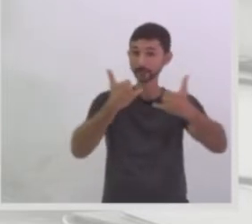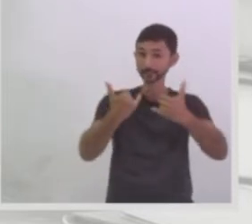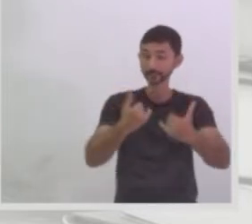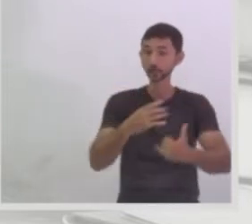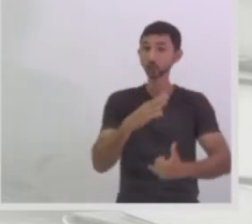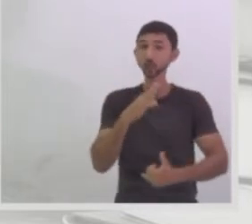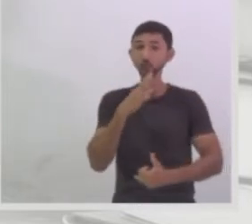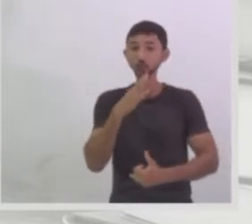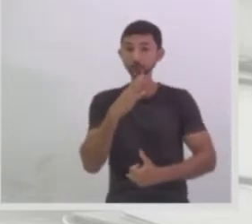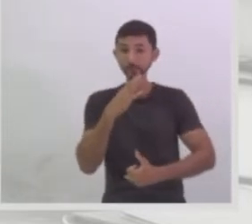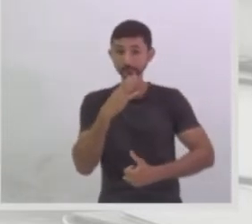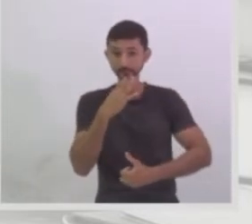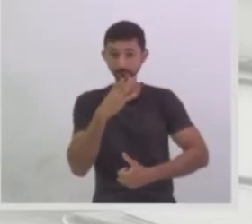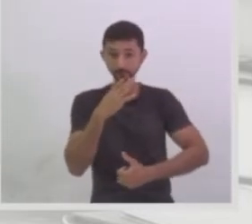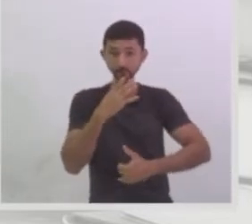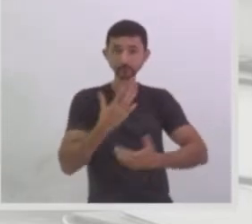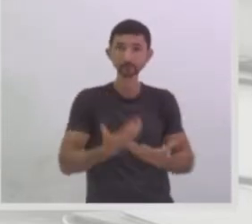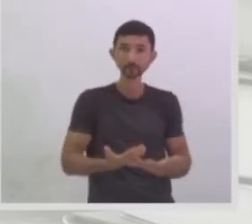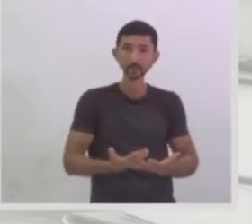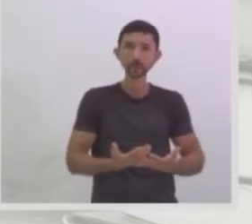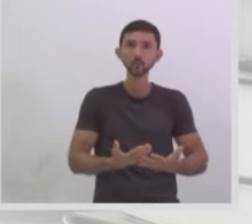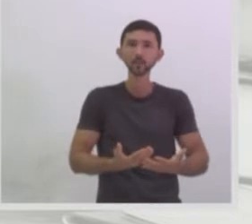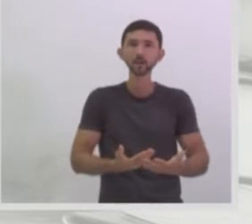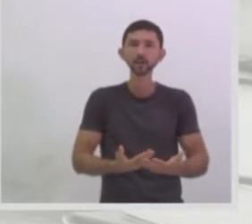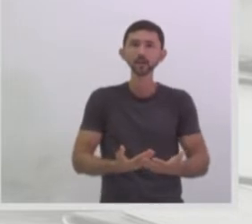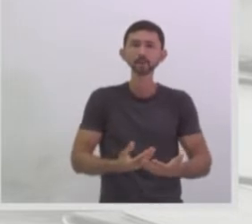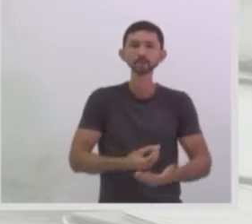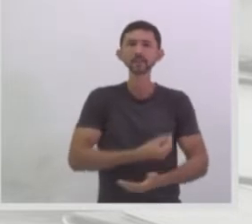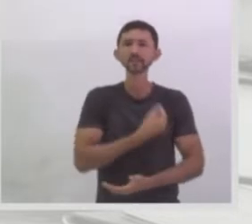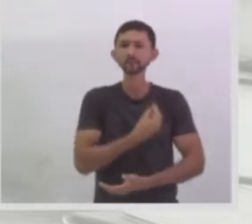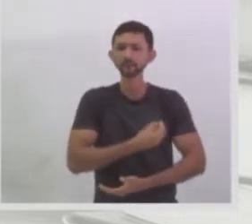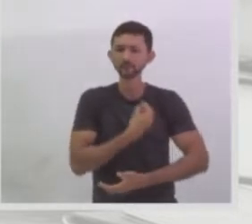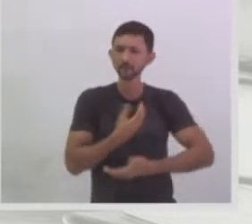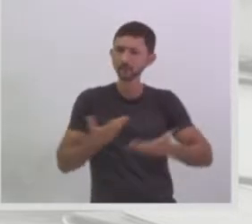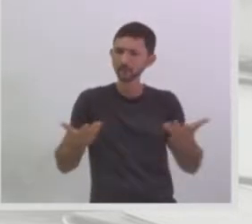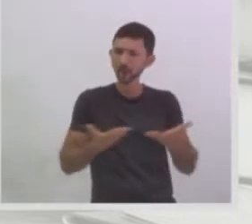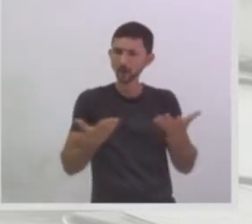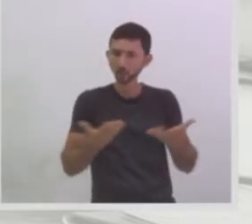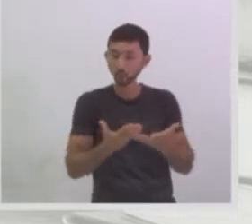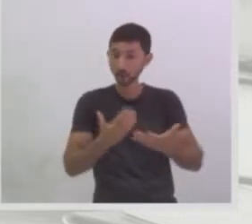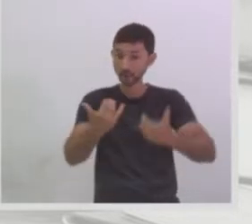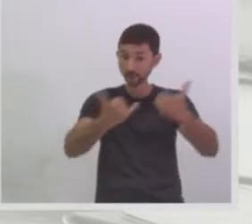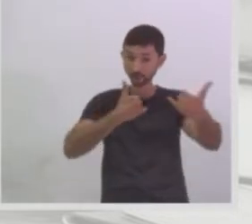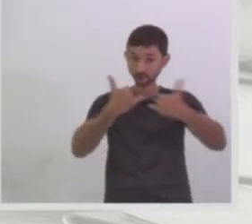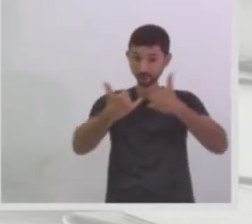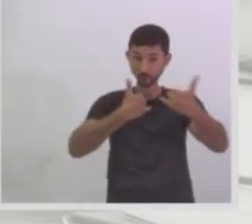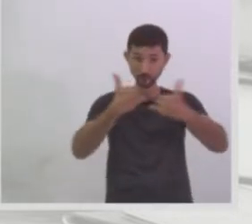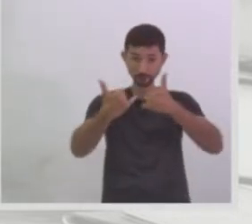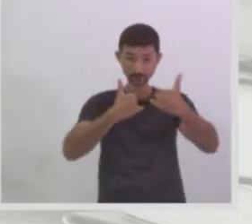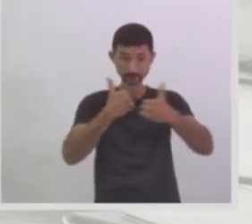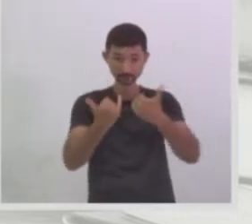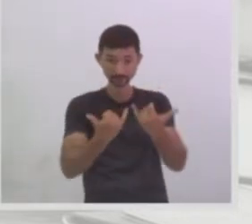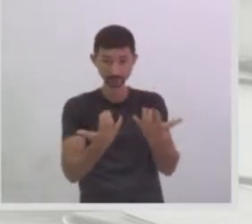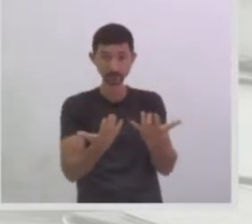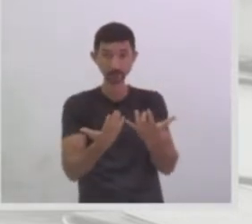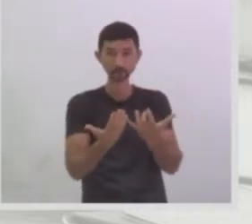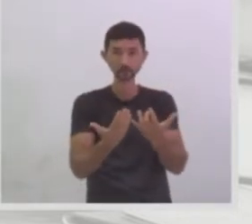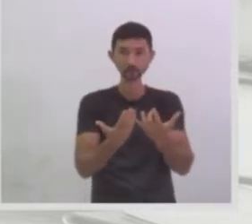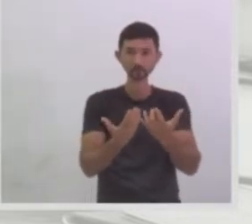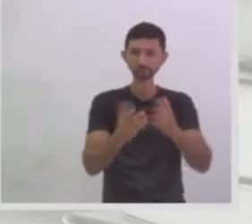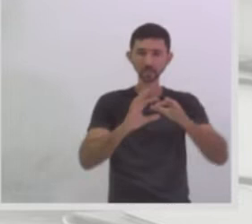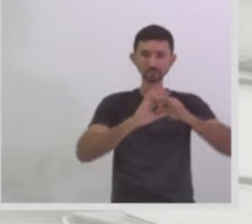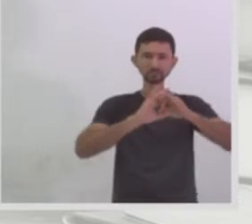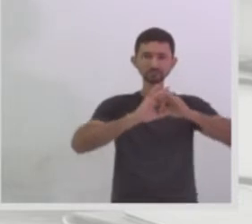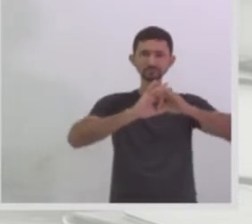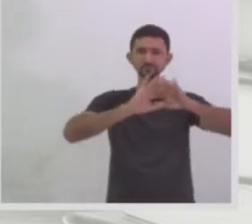vivemos num tempo atual, pessoal, em que a informação ela está disponível